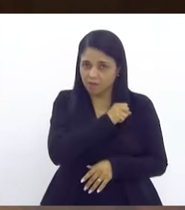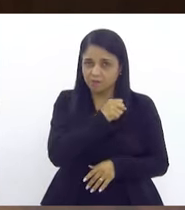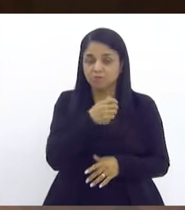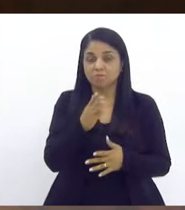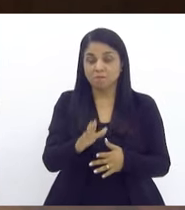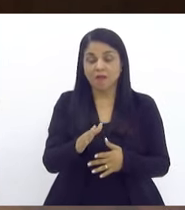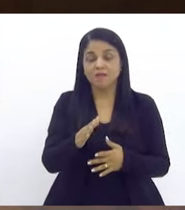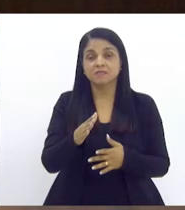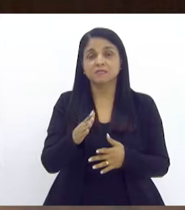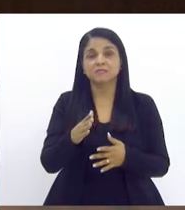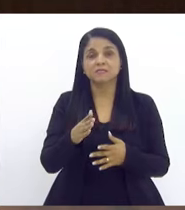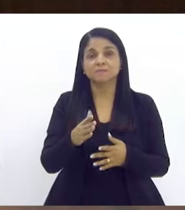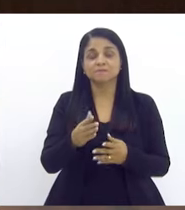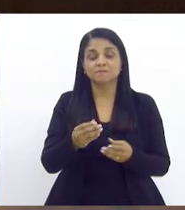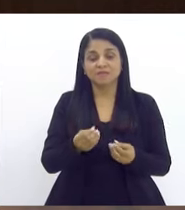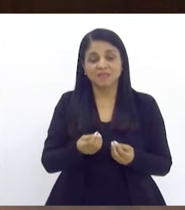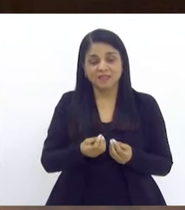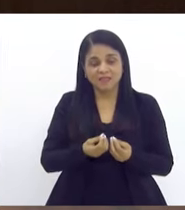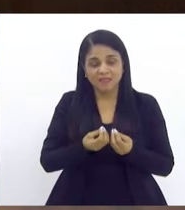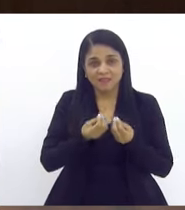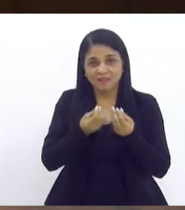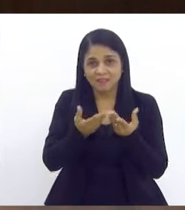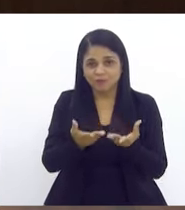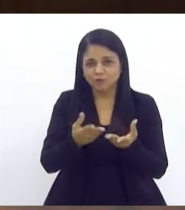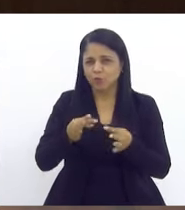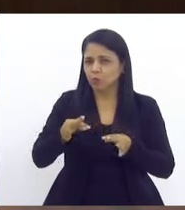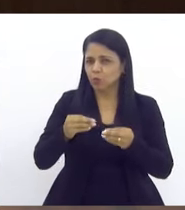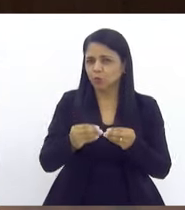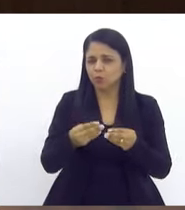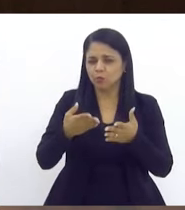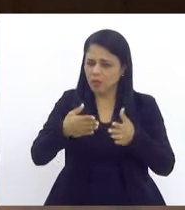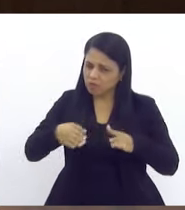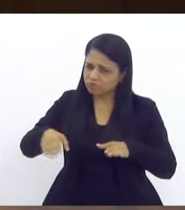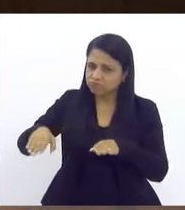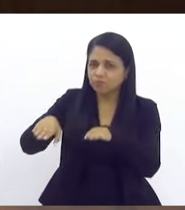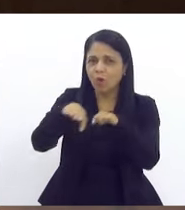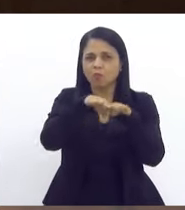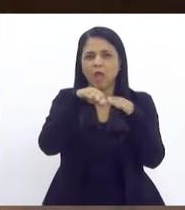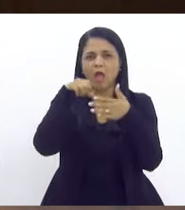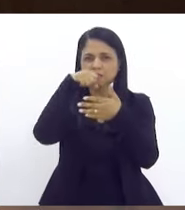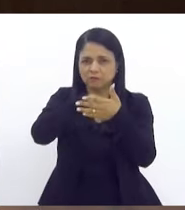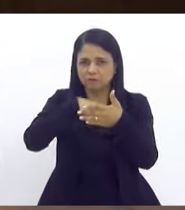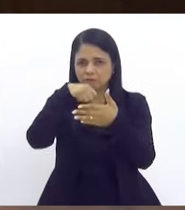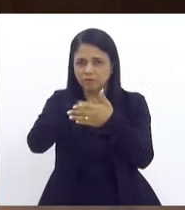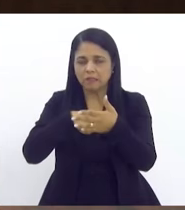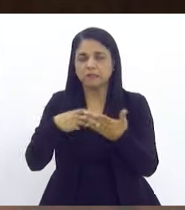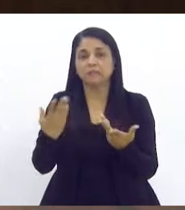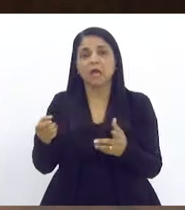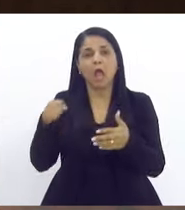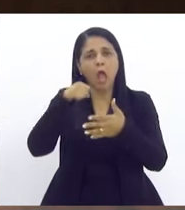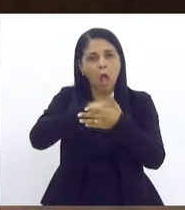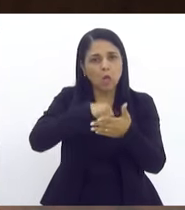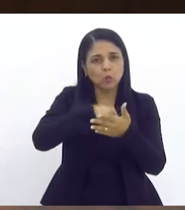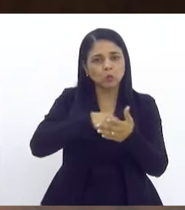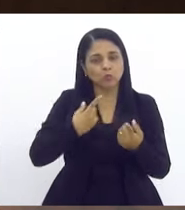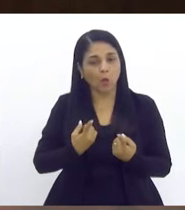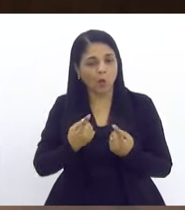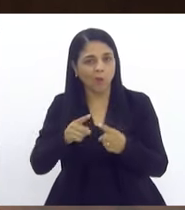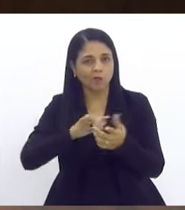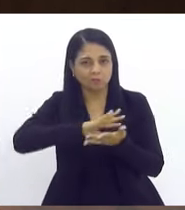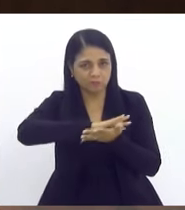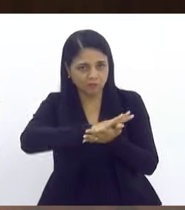tudo aquilo que ele construiu na defesa da igualdade, na defesa da luta contra o preconceito,